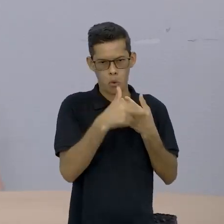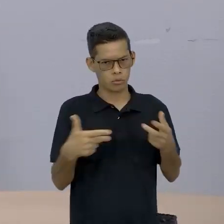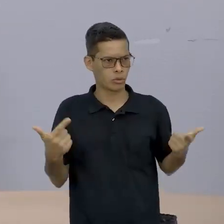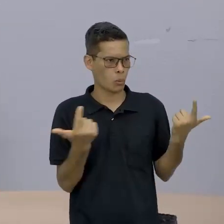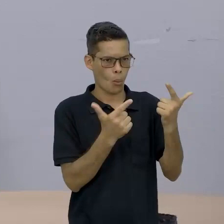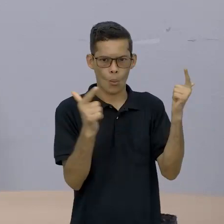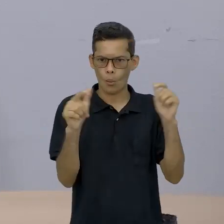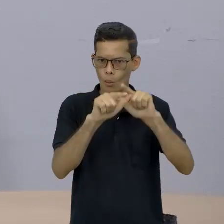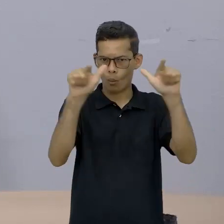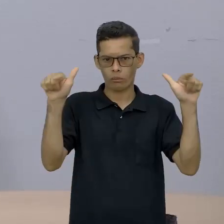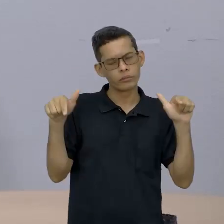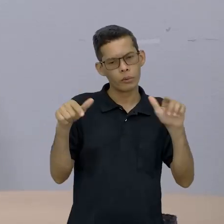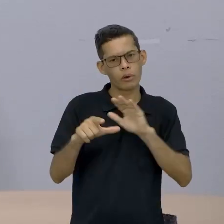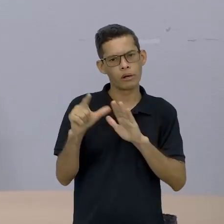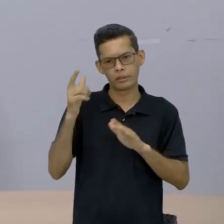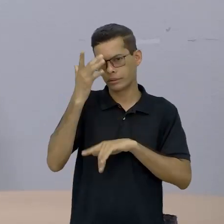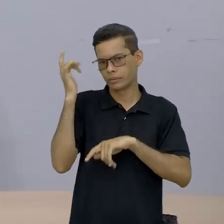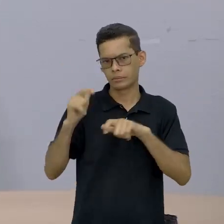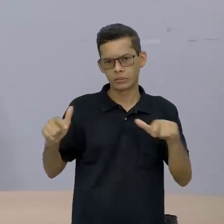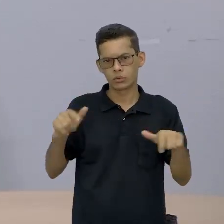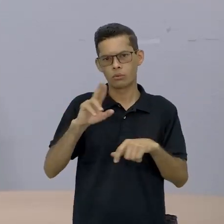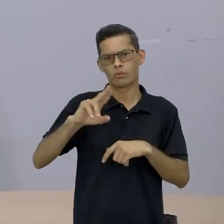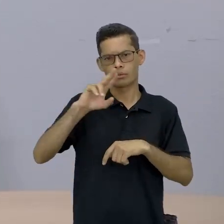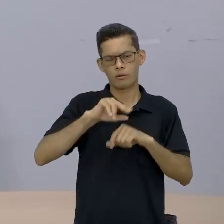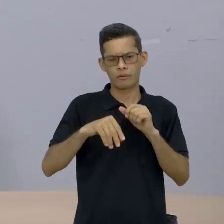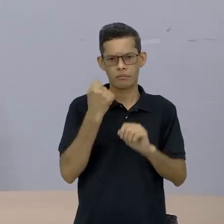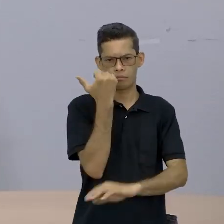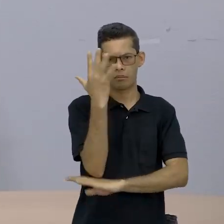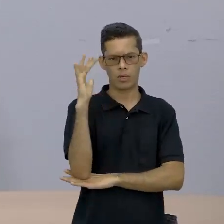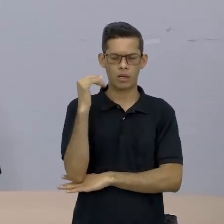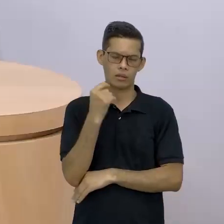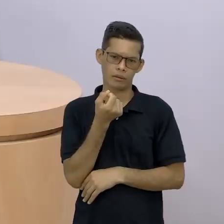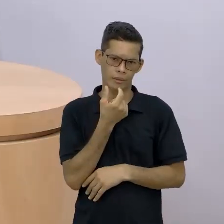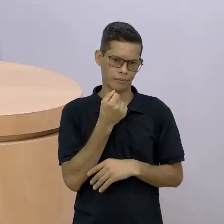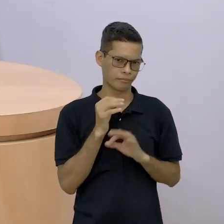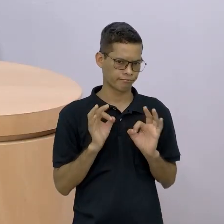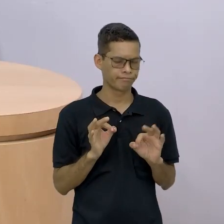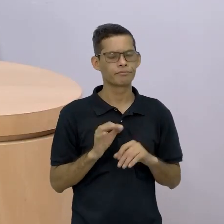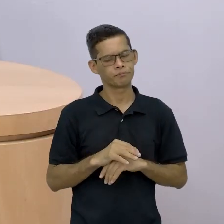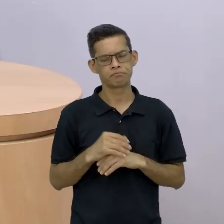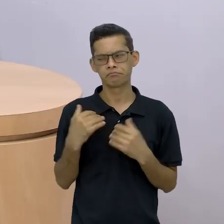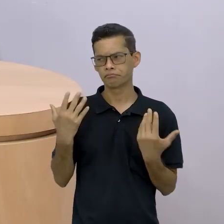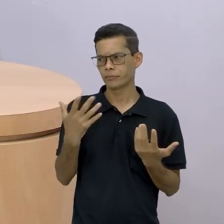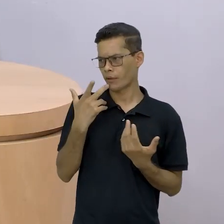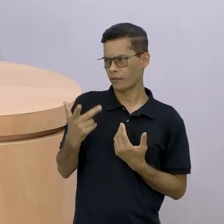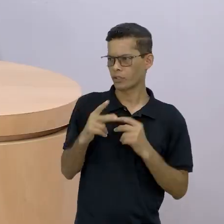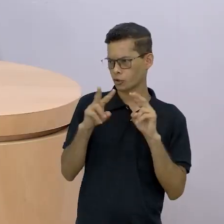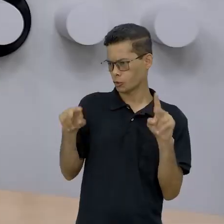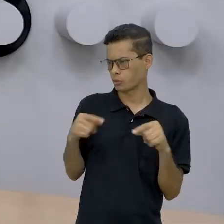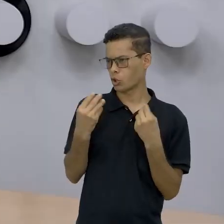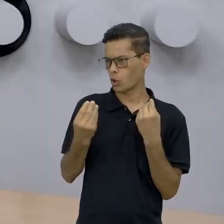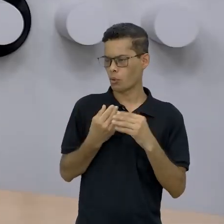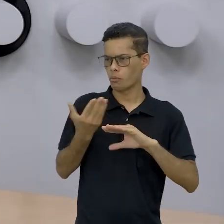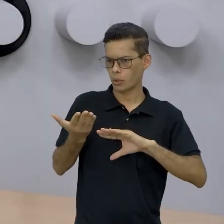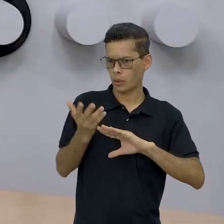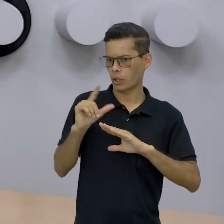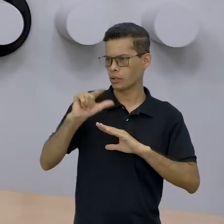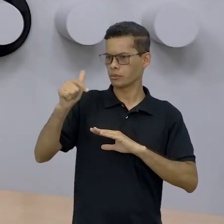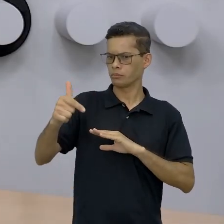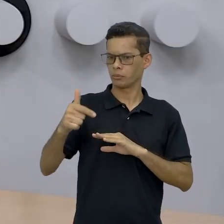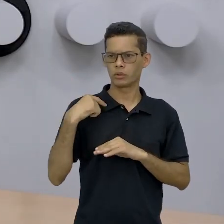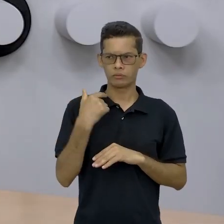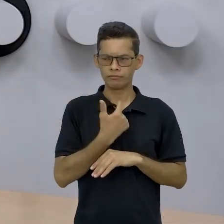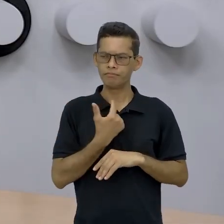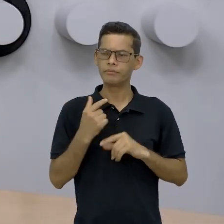os diversos tipos de conhecimento também, né? E quando a gente fala, na pós-modernidade, que o conhecimento está